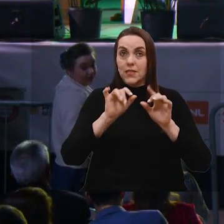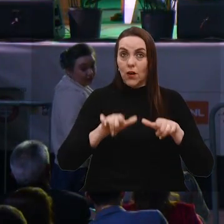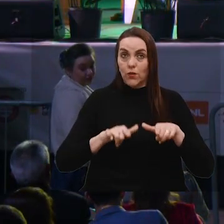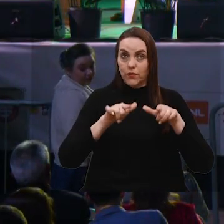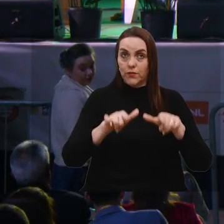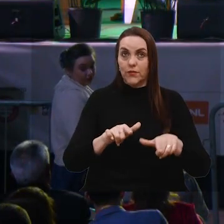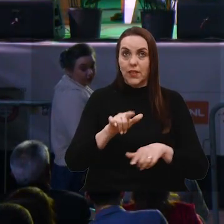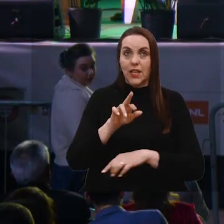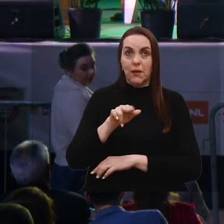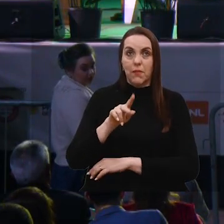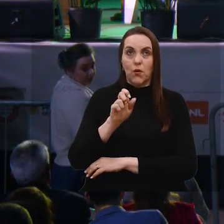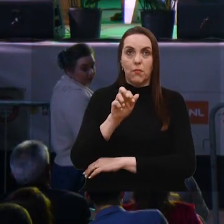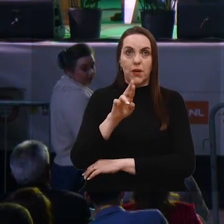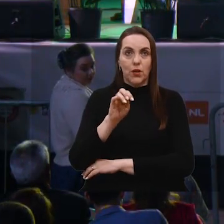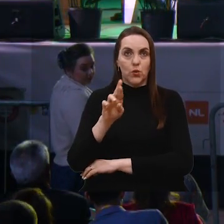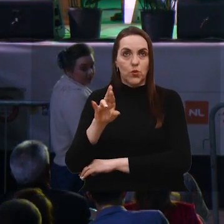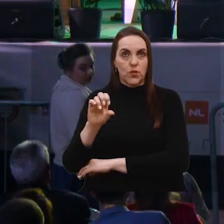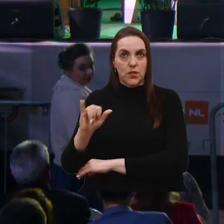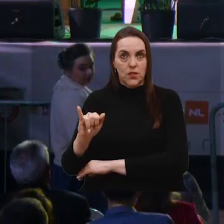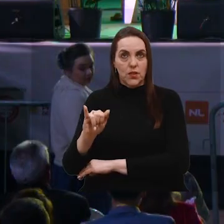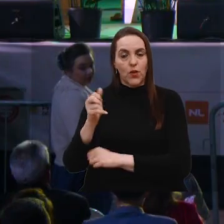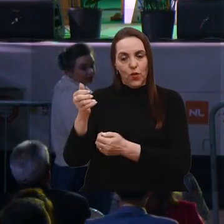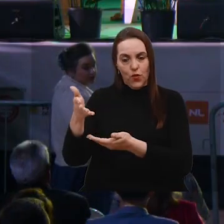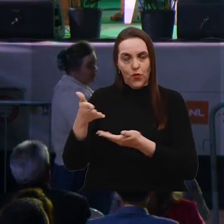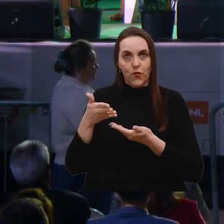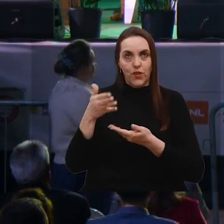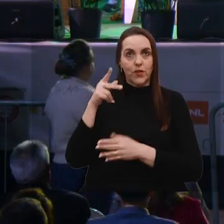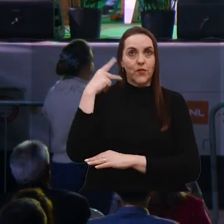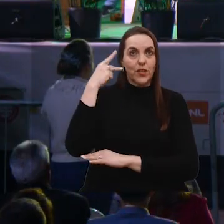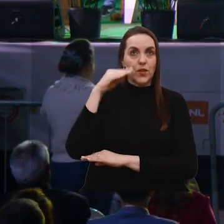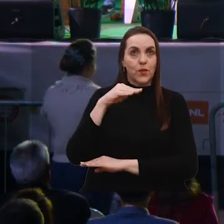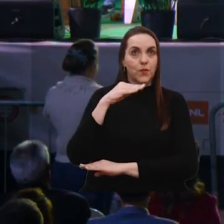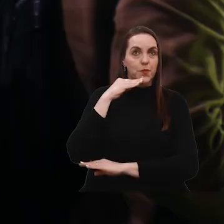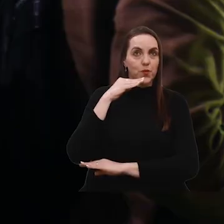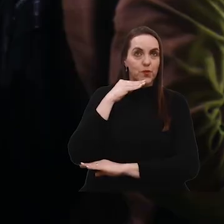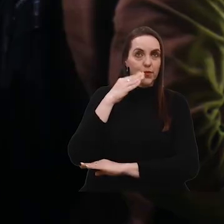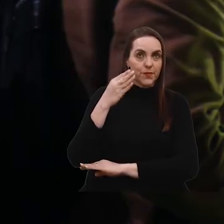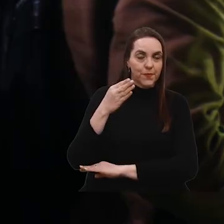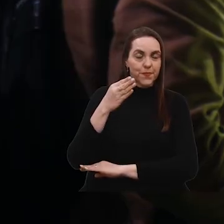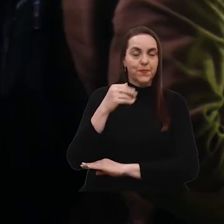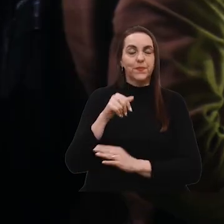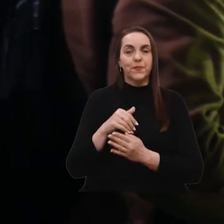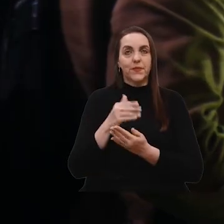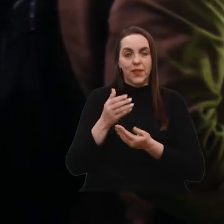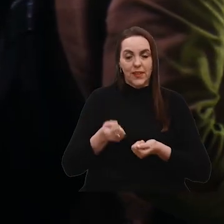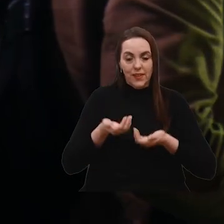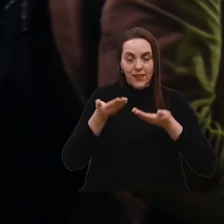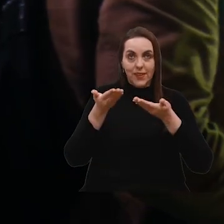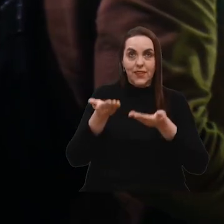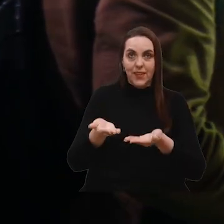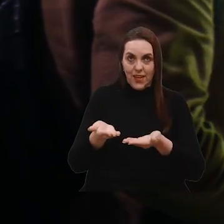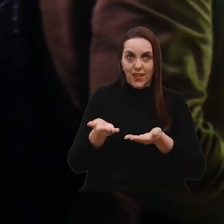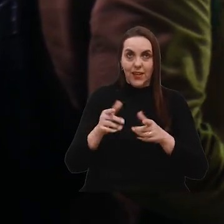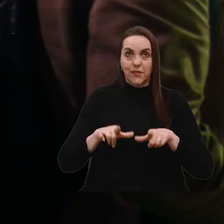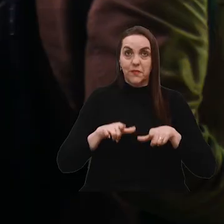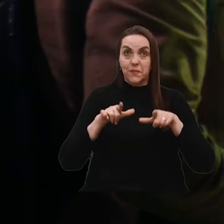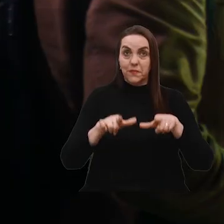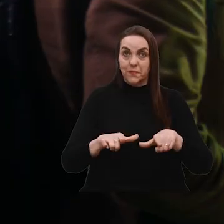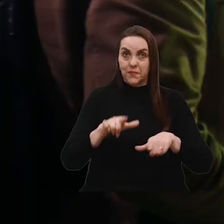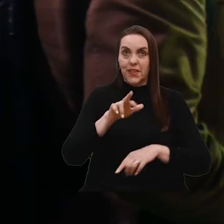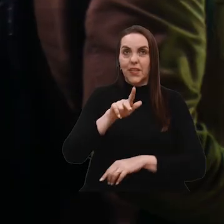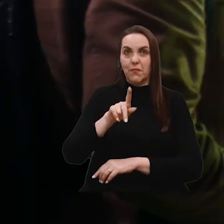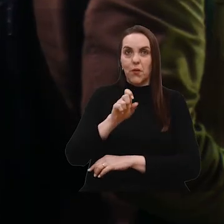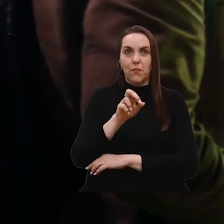para receber a comenda especial Irmãos Bertucci. Convido o vereador Alexandre Bortoluz para fazer